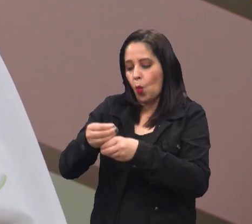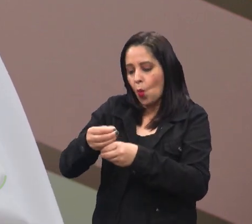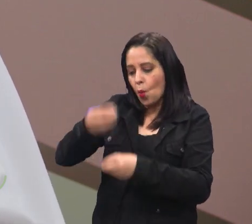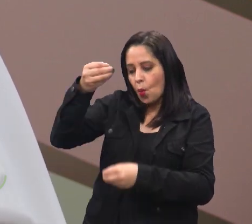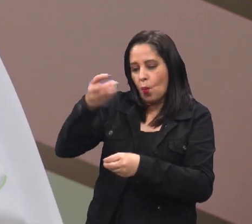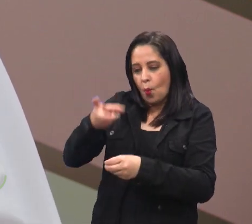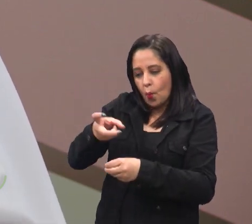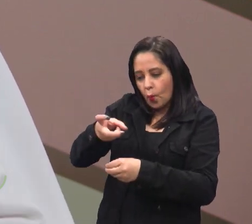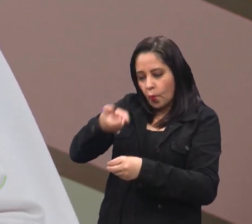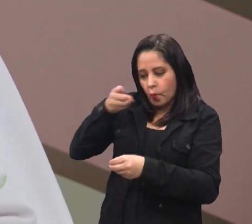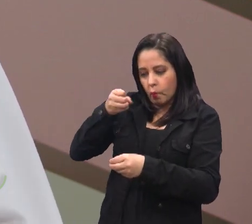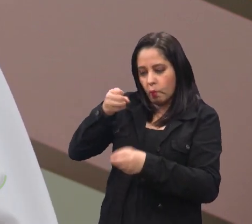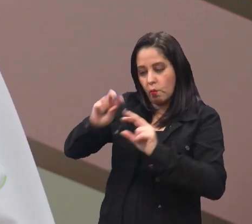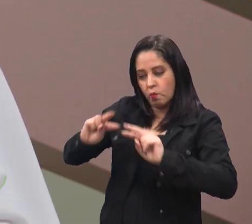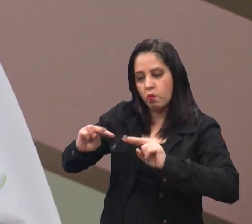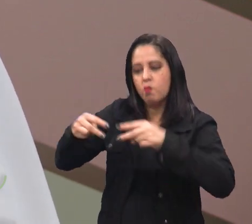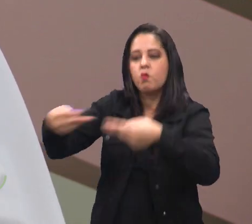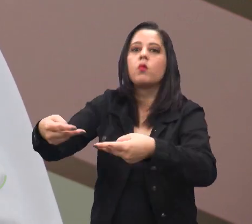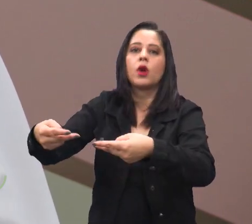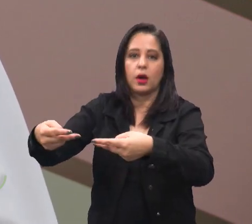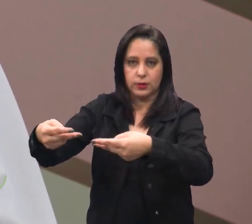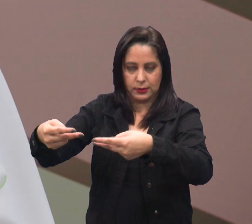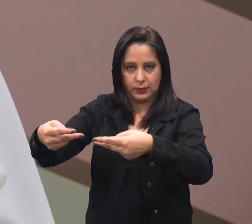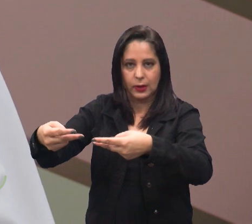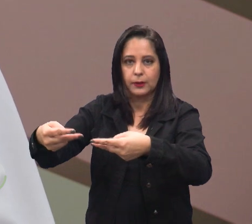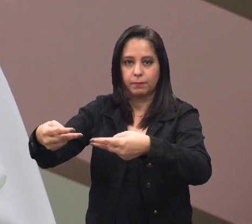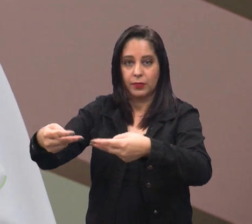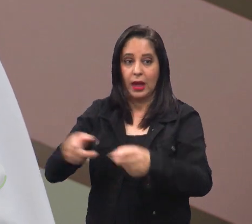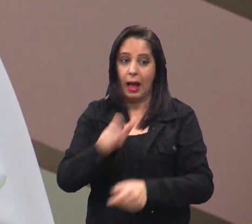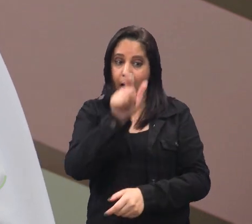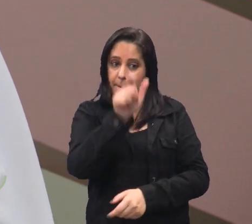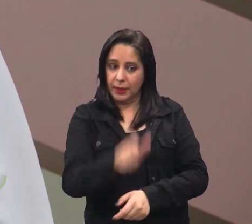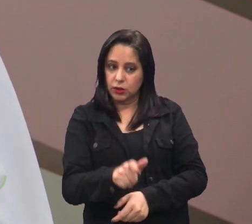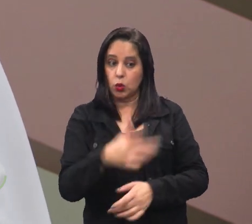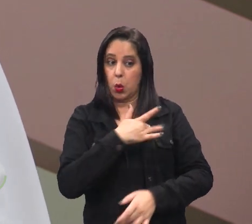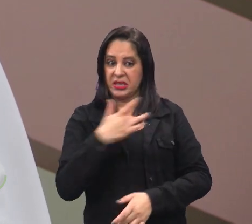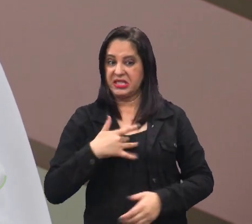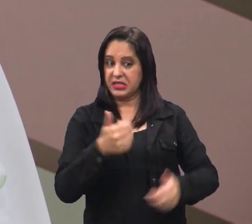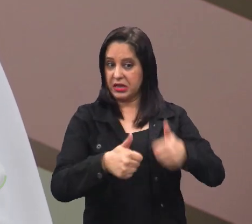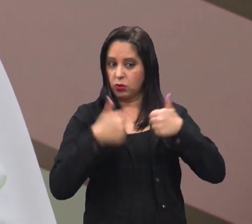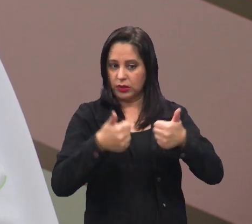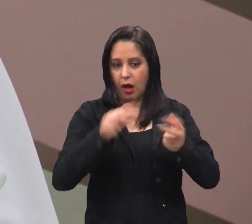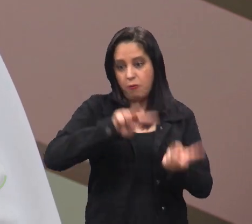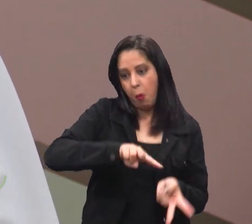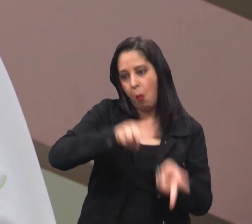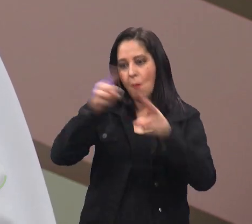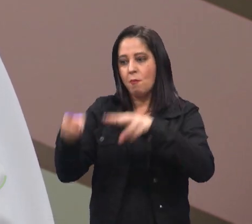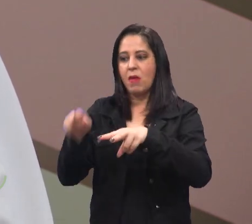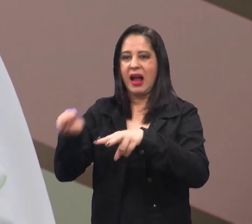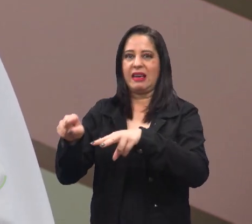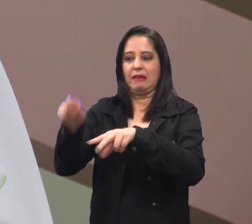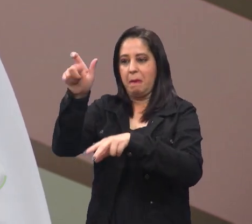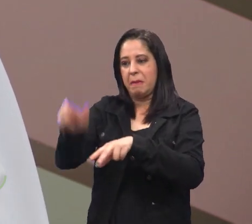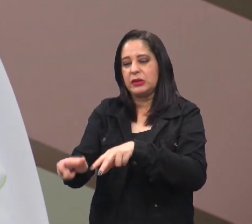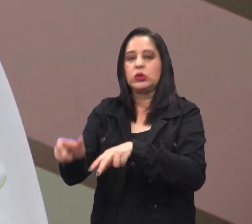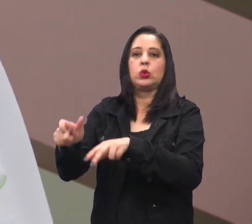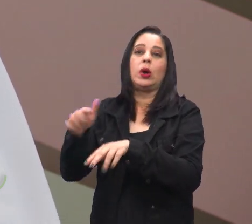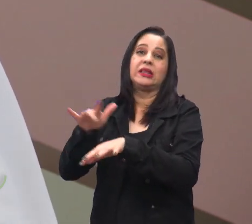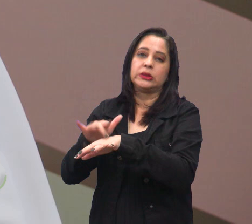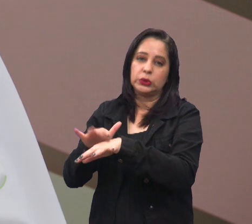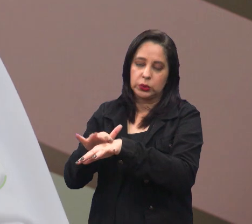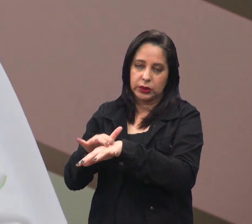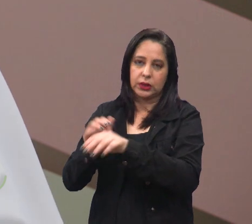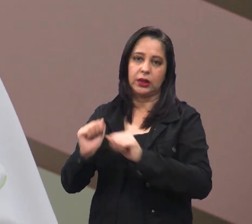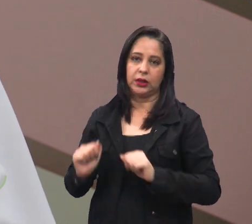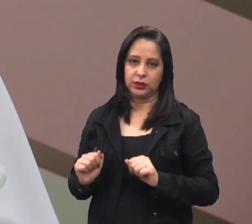chama transplante de medula óssea halogênico, que é de um doador saudável para o paciente. Então, a depender dos fatores de